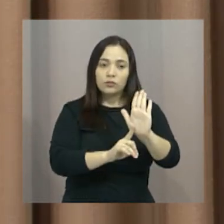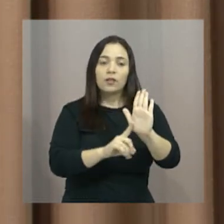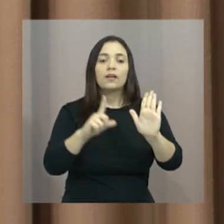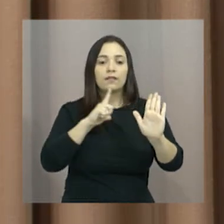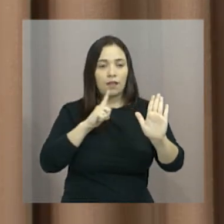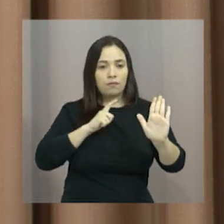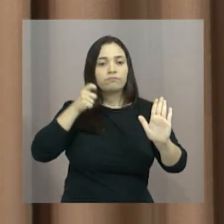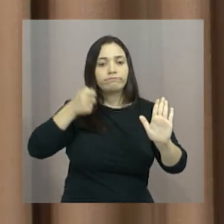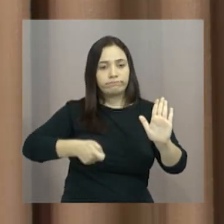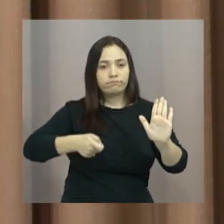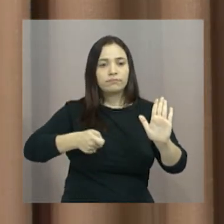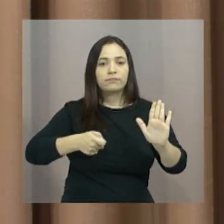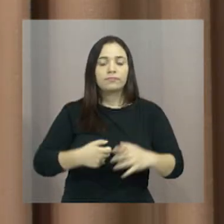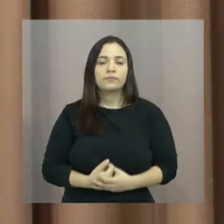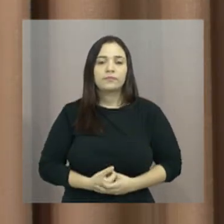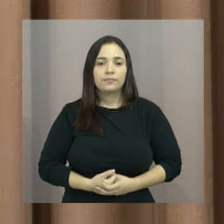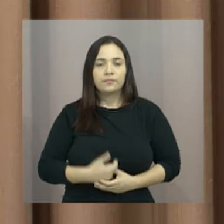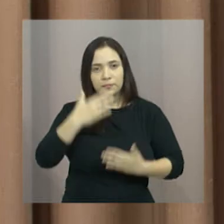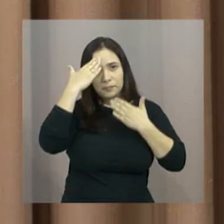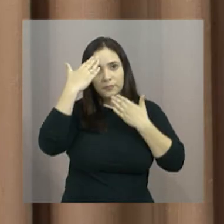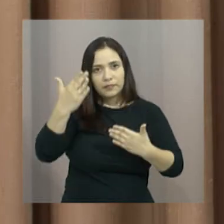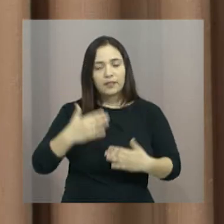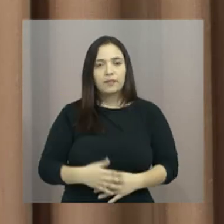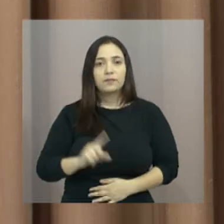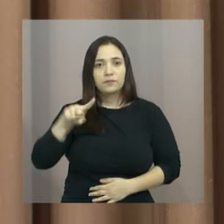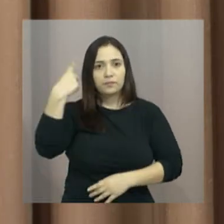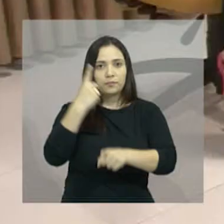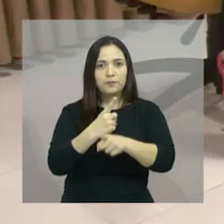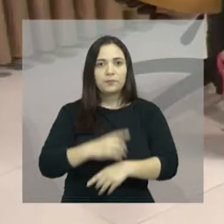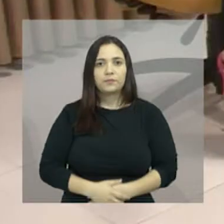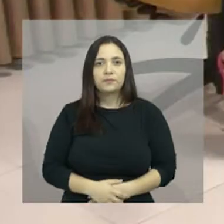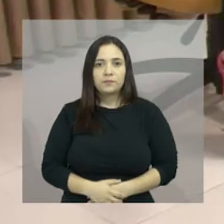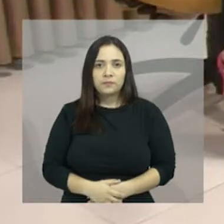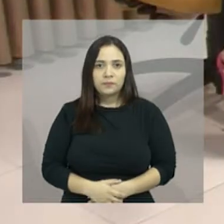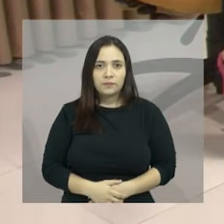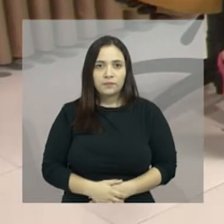seu, você deve cobrar. Obrigada e até o nosso próximo encontro.